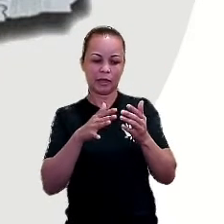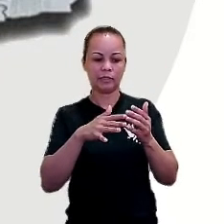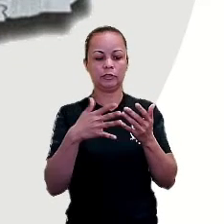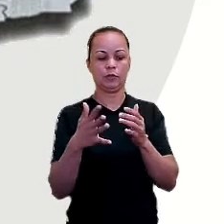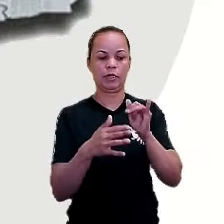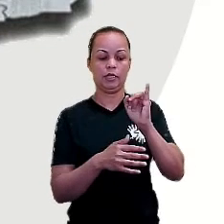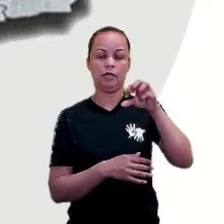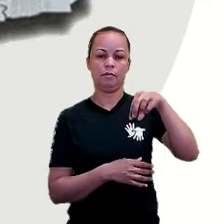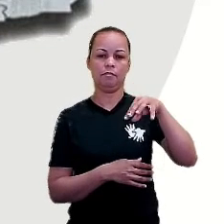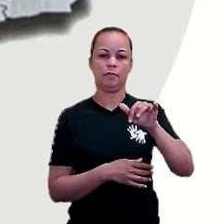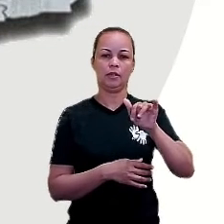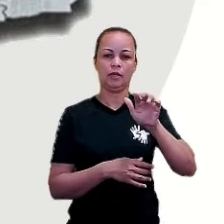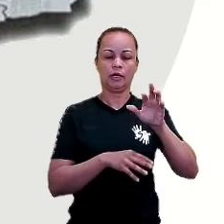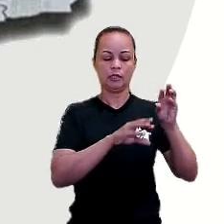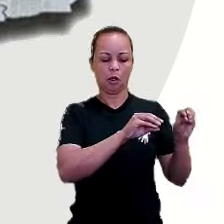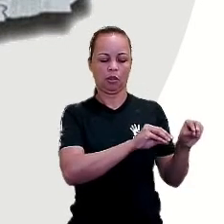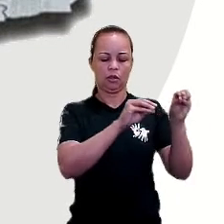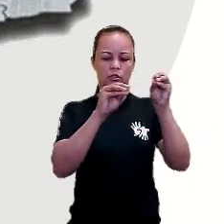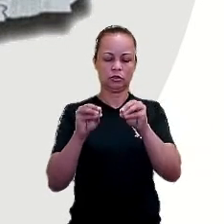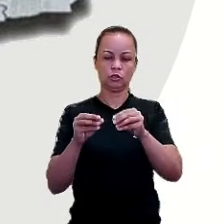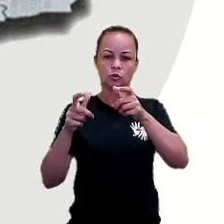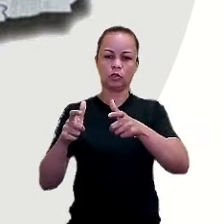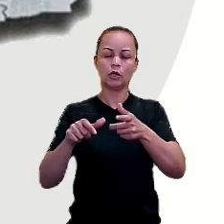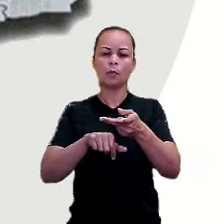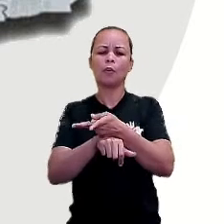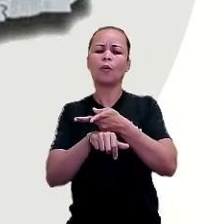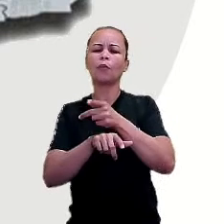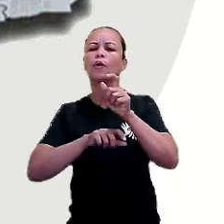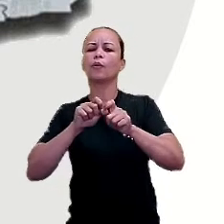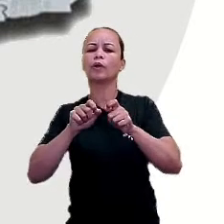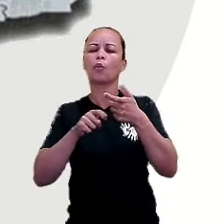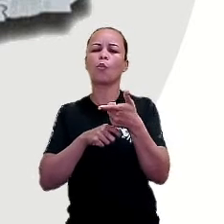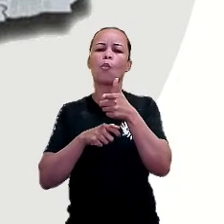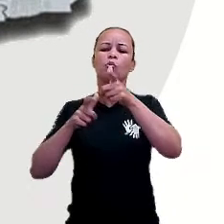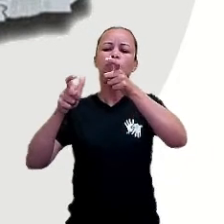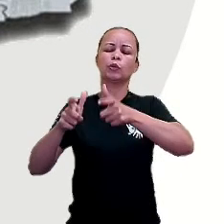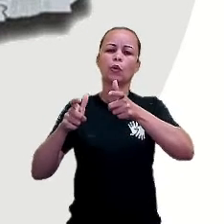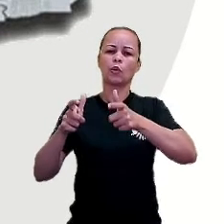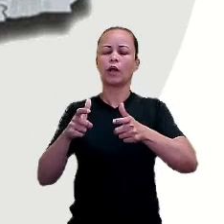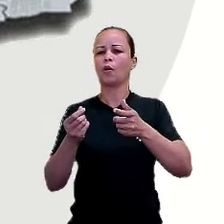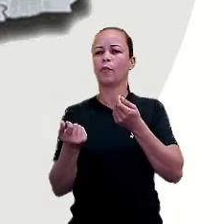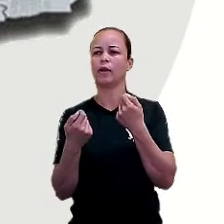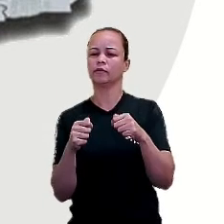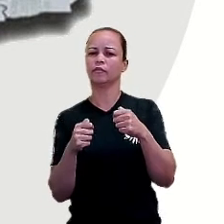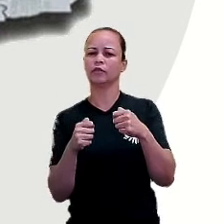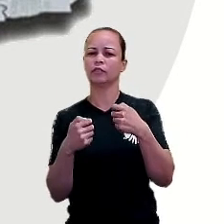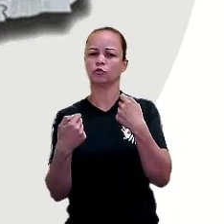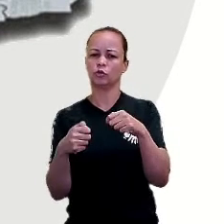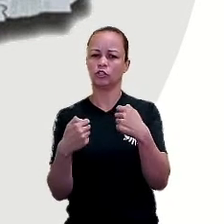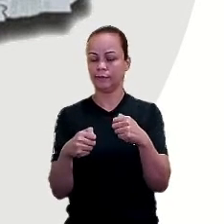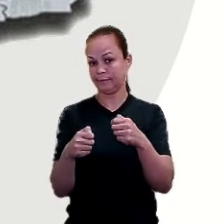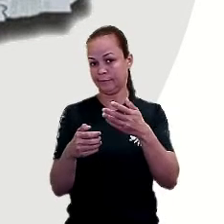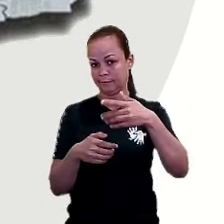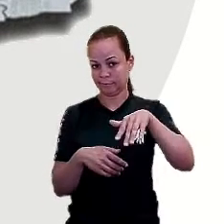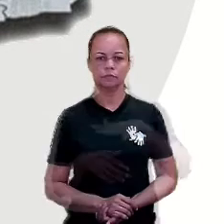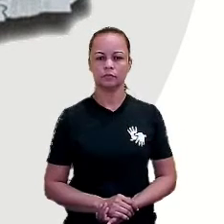Imigração, ato de quem sai do seu local de origem em busca de outro para satisfazer as suas necessidades.